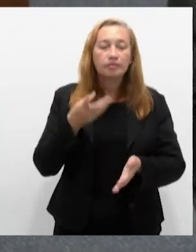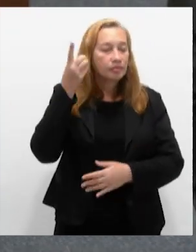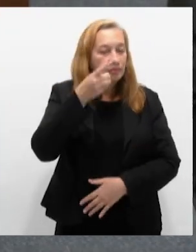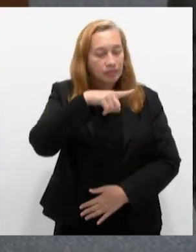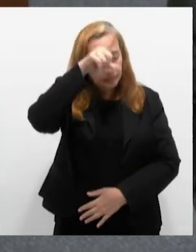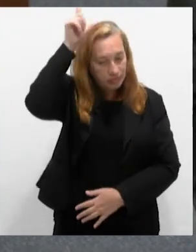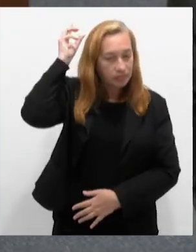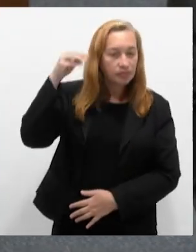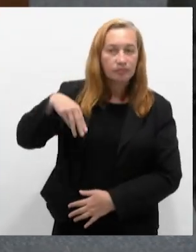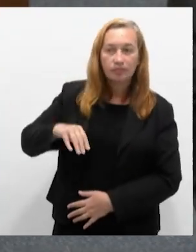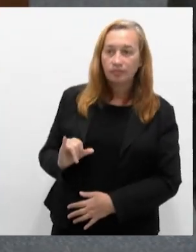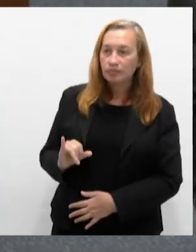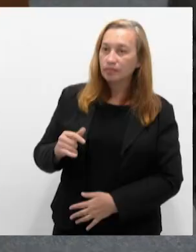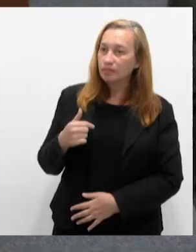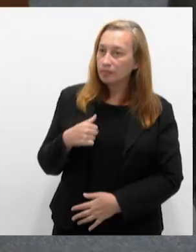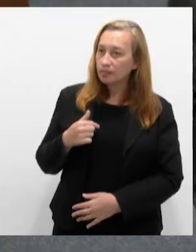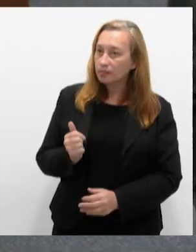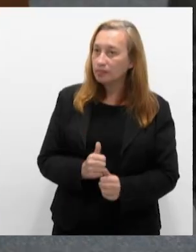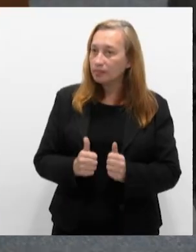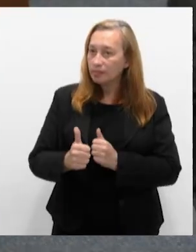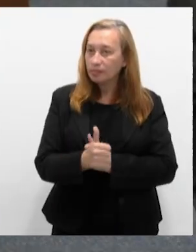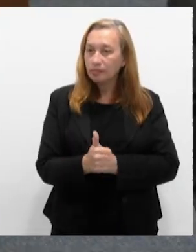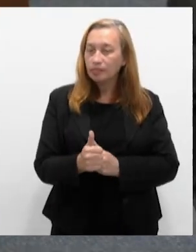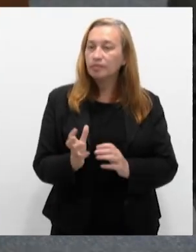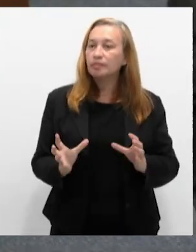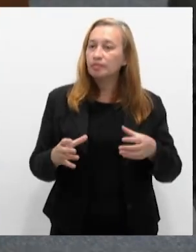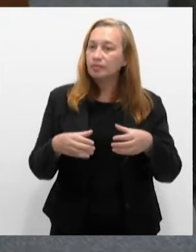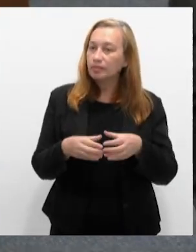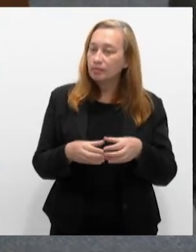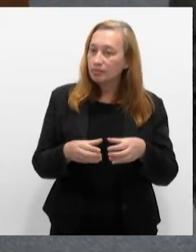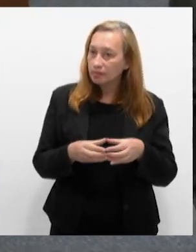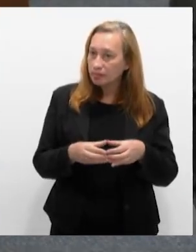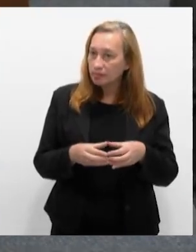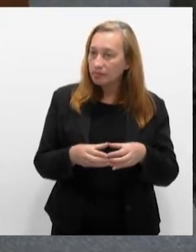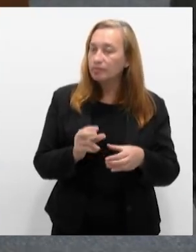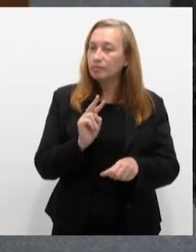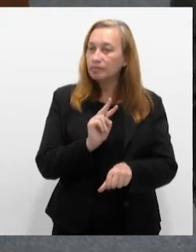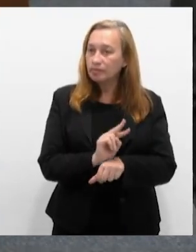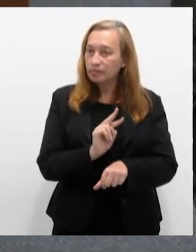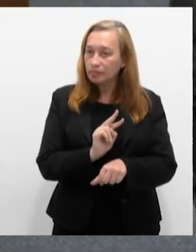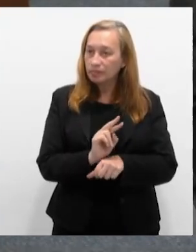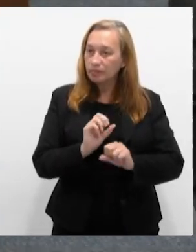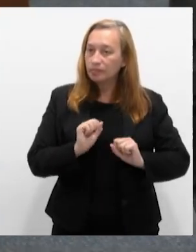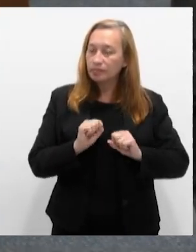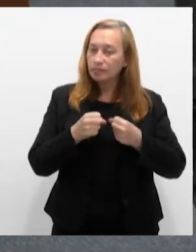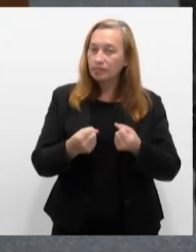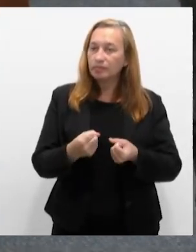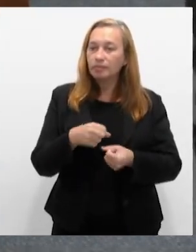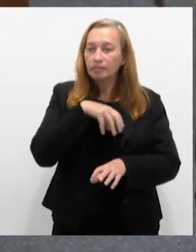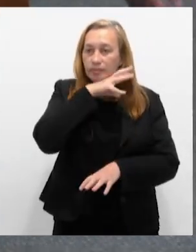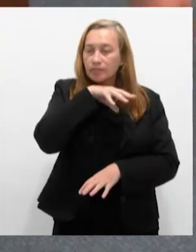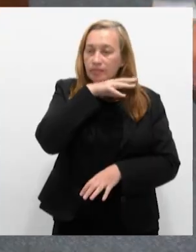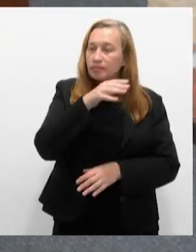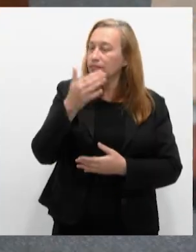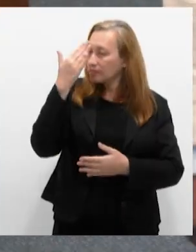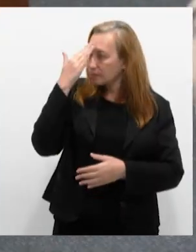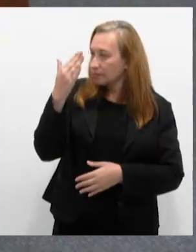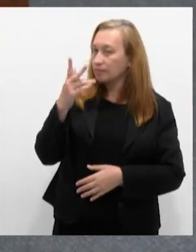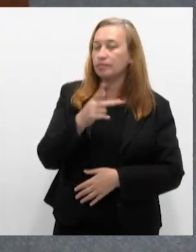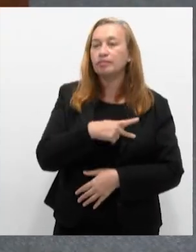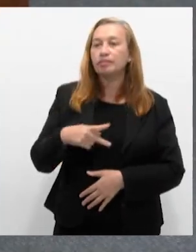deputado Mink, eu que estou à frente aí da Comissão de Proteção e Defesa dos Animais, onde eu quero agradecer ao nosso